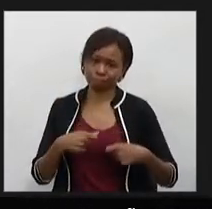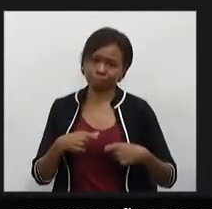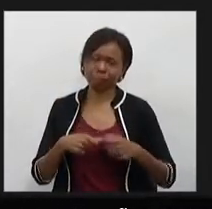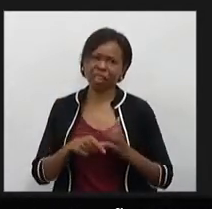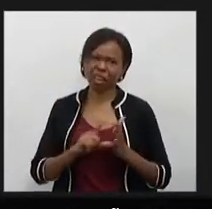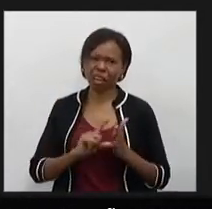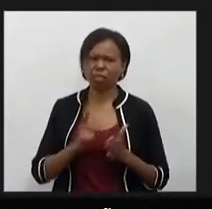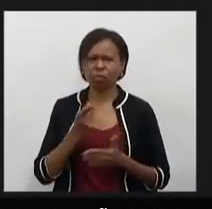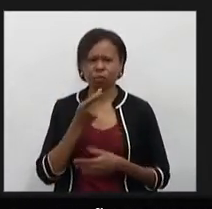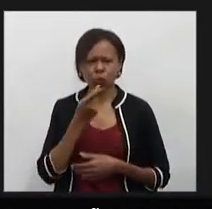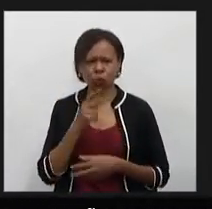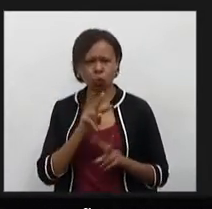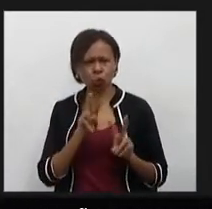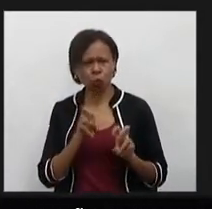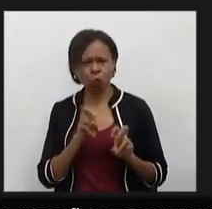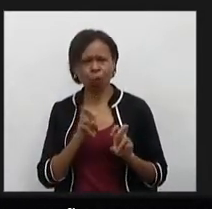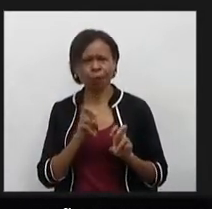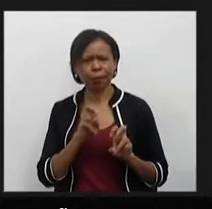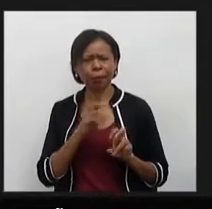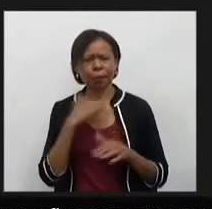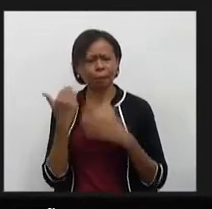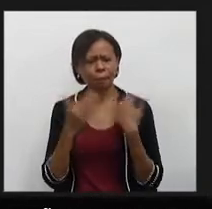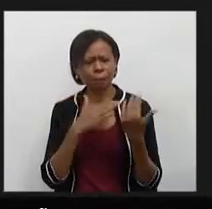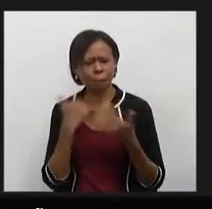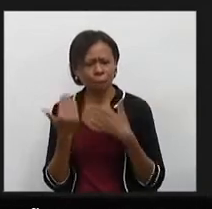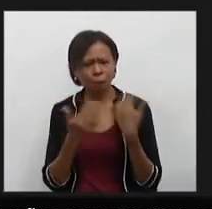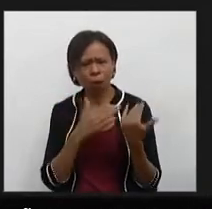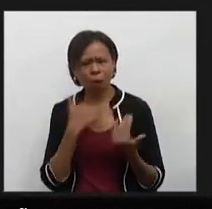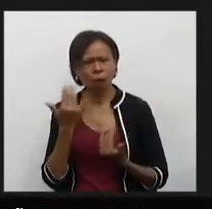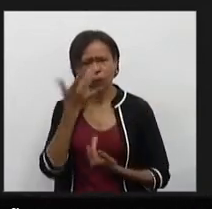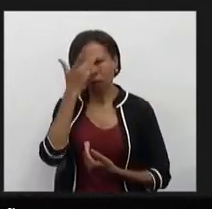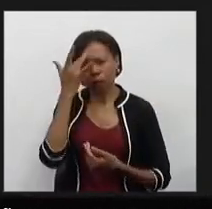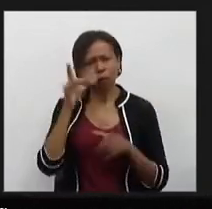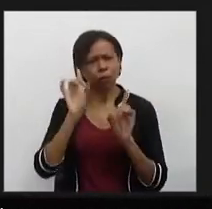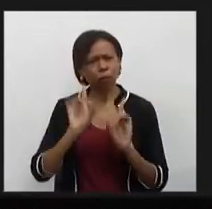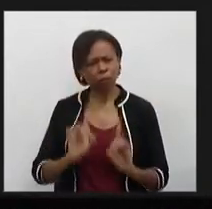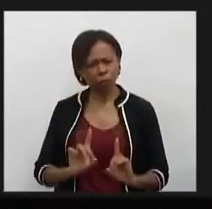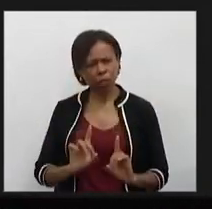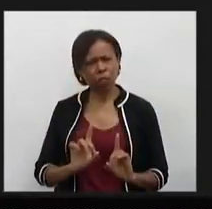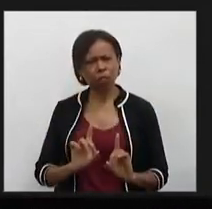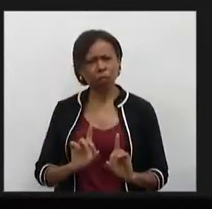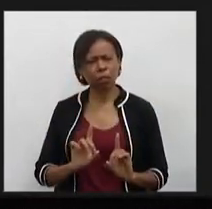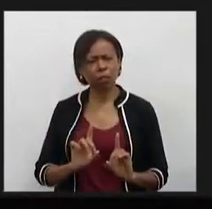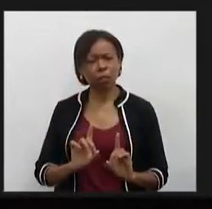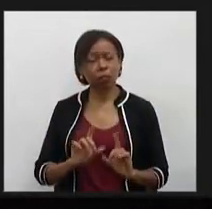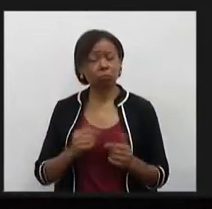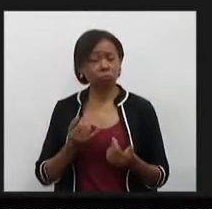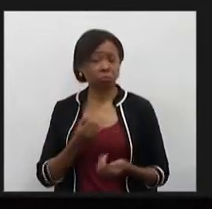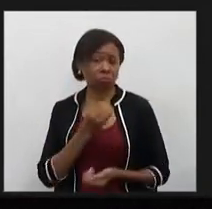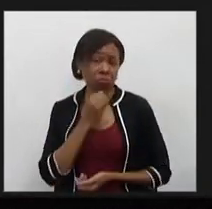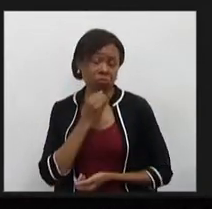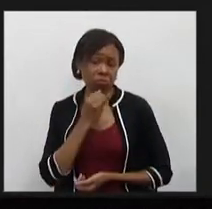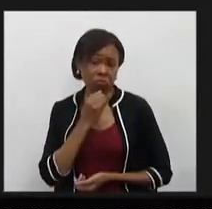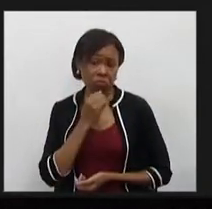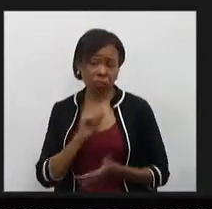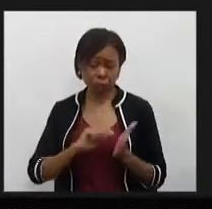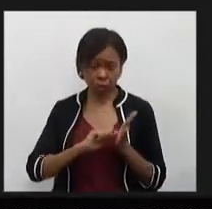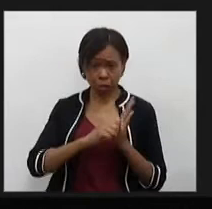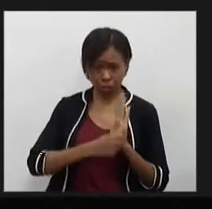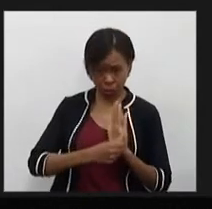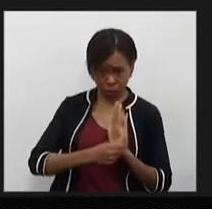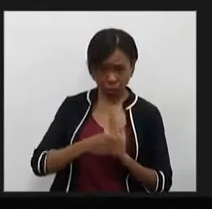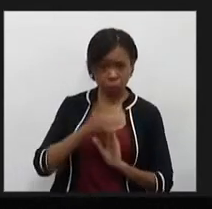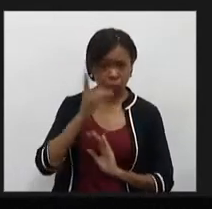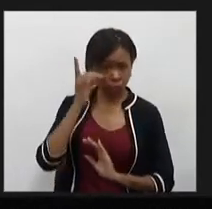de mortalidade de pessoas com deficiência, etc. Por exemplo, com relação à pessoa com síndrome de Down, os estudos que a